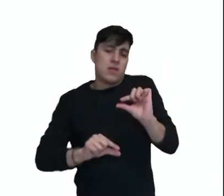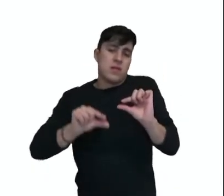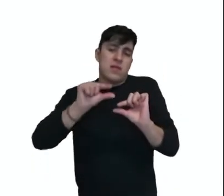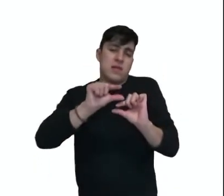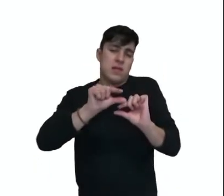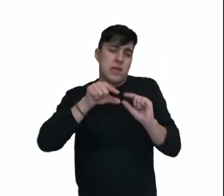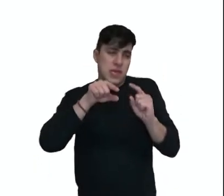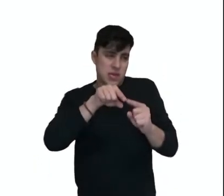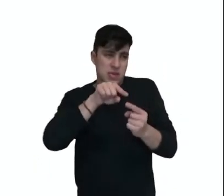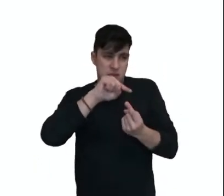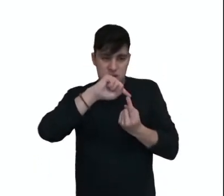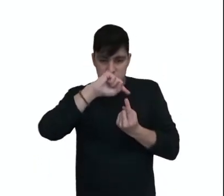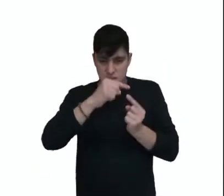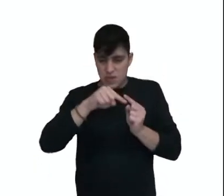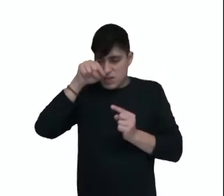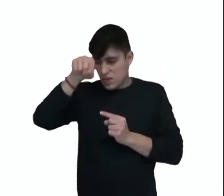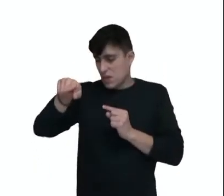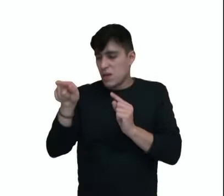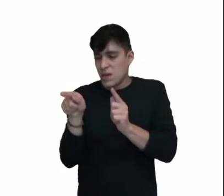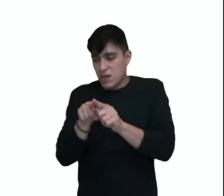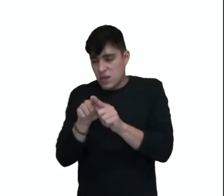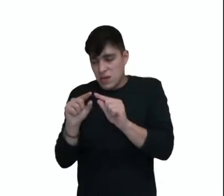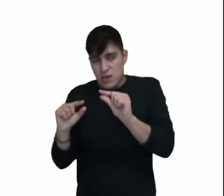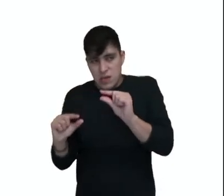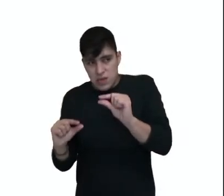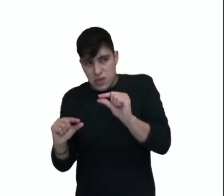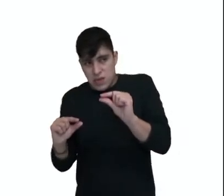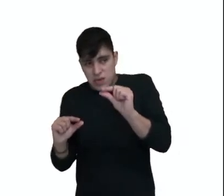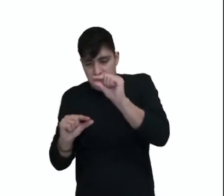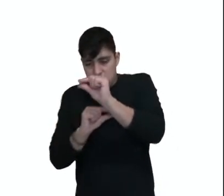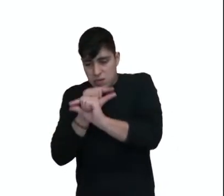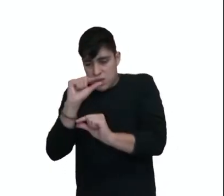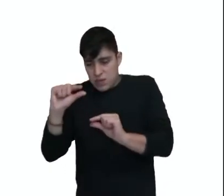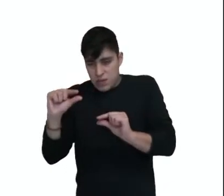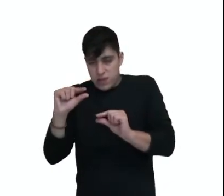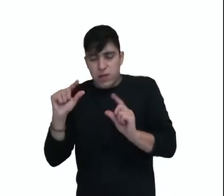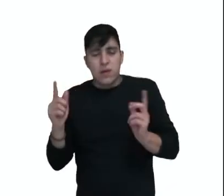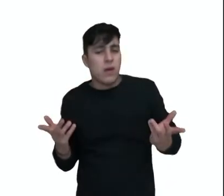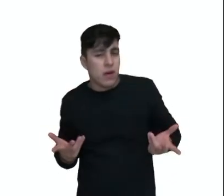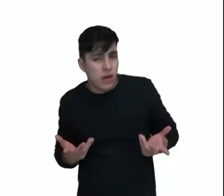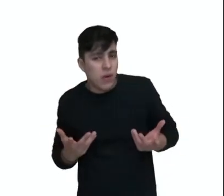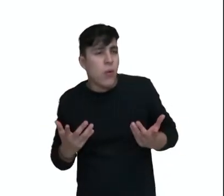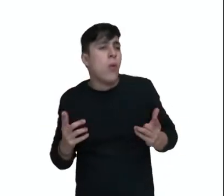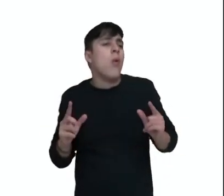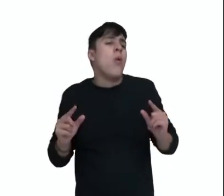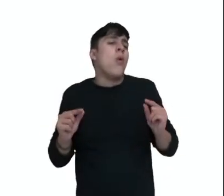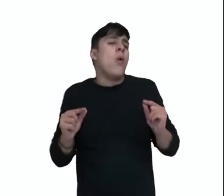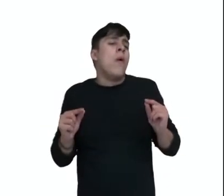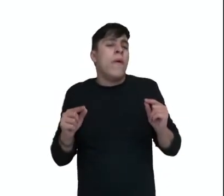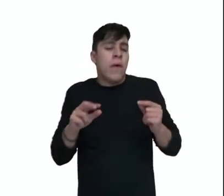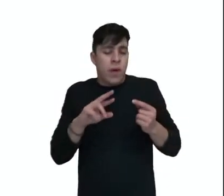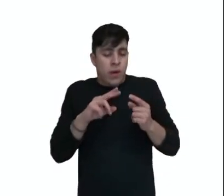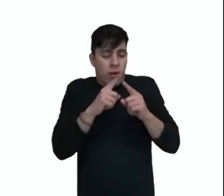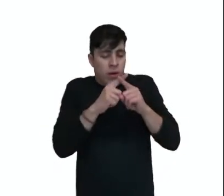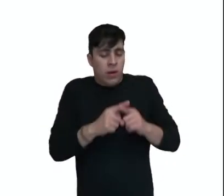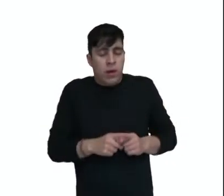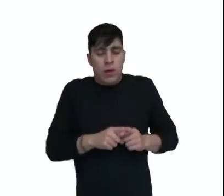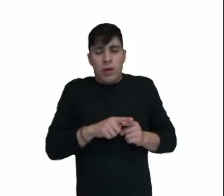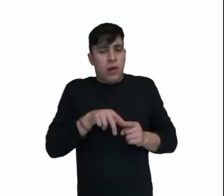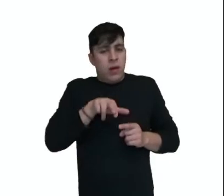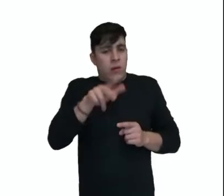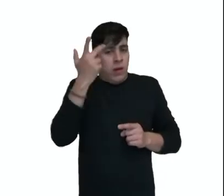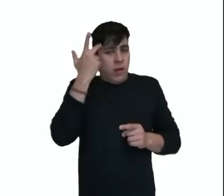Tá? Nesse daqui também, ó, eu tenho uma inversão do 7 com o B. Então, o cromossomo não homólogo. O